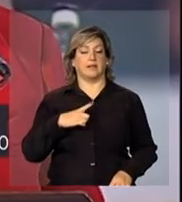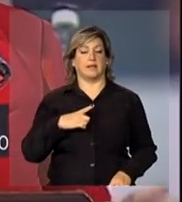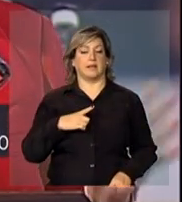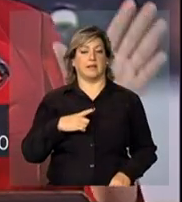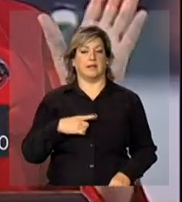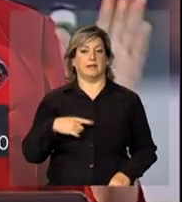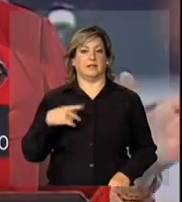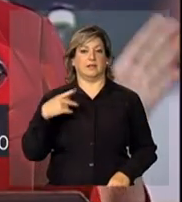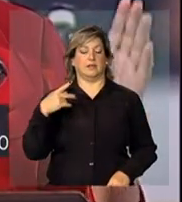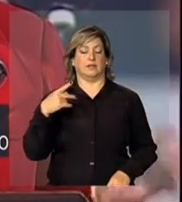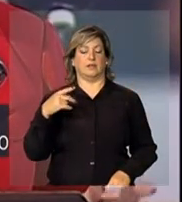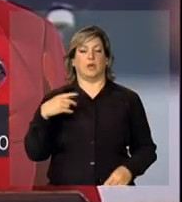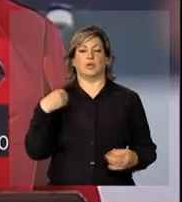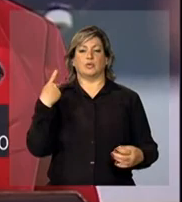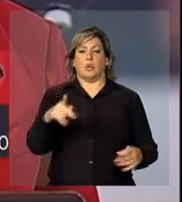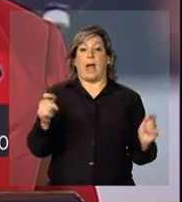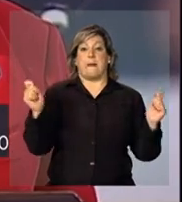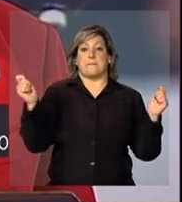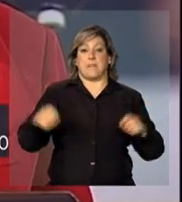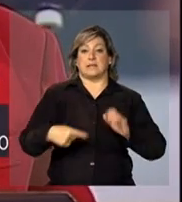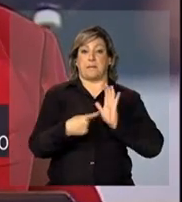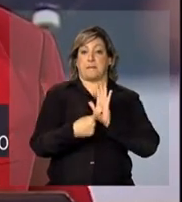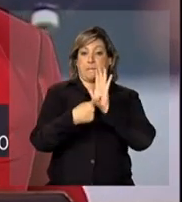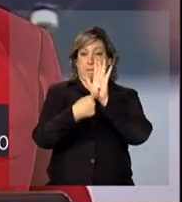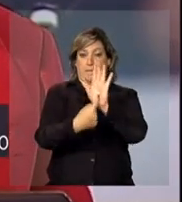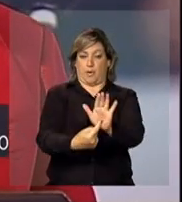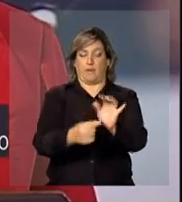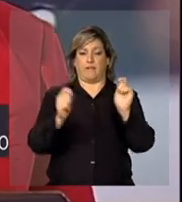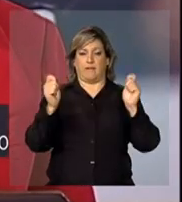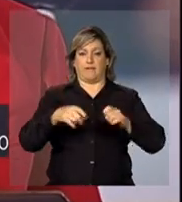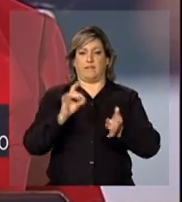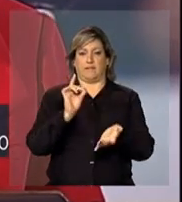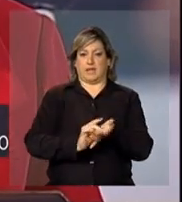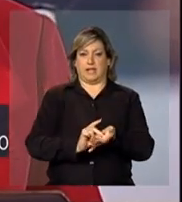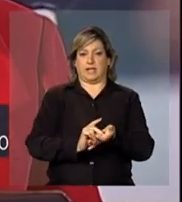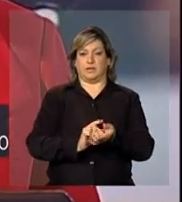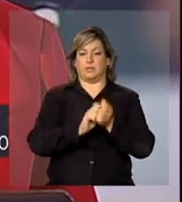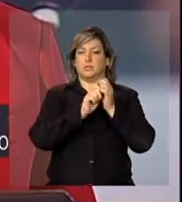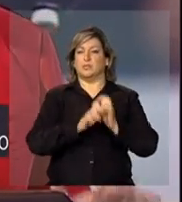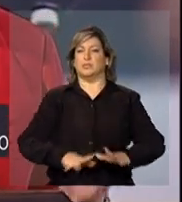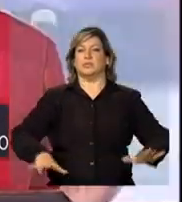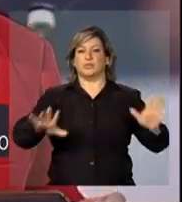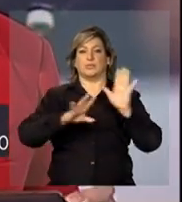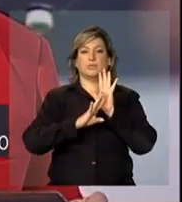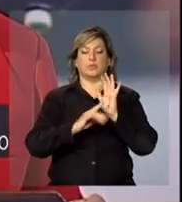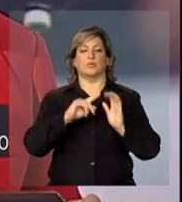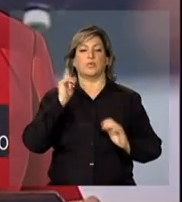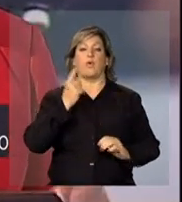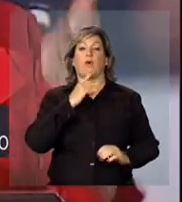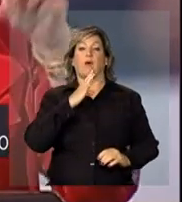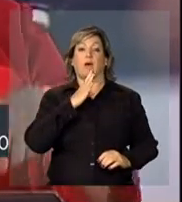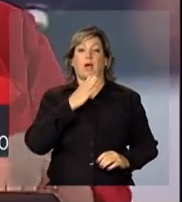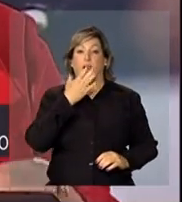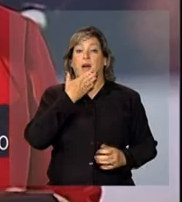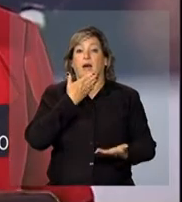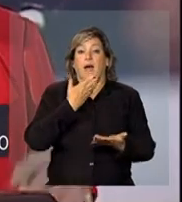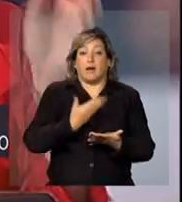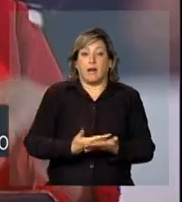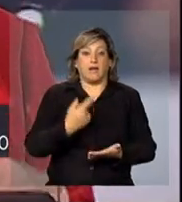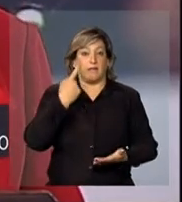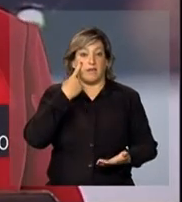fato Projetada e reconhecida não apenas o valores